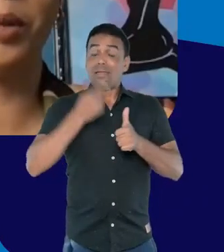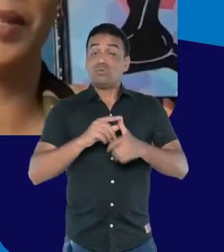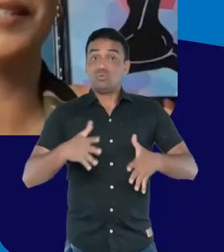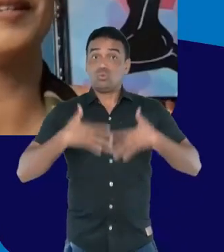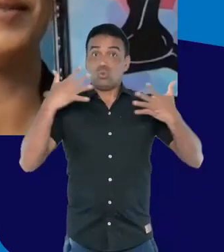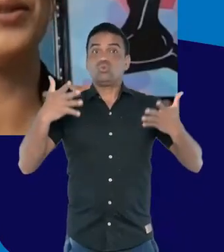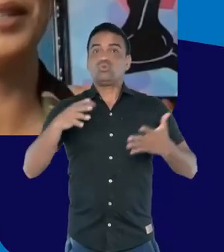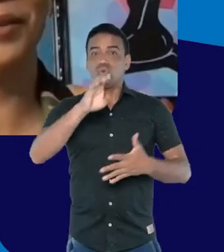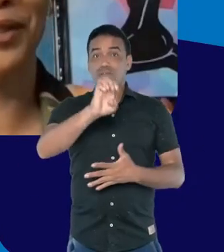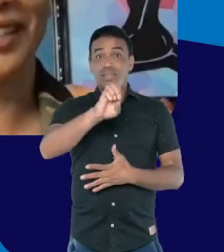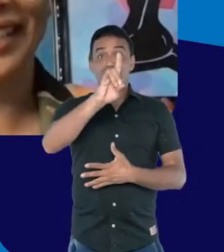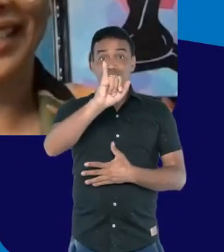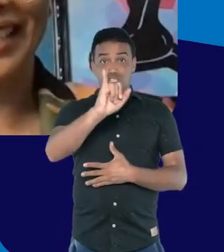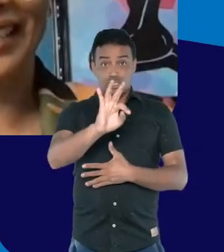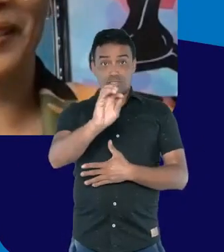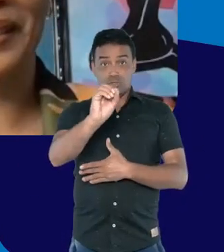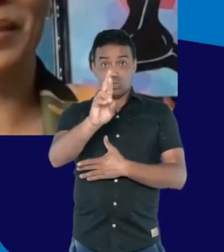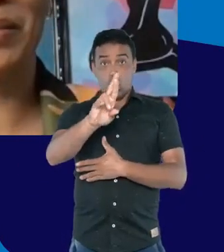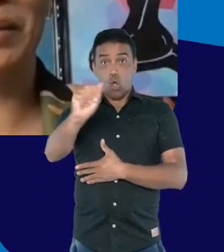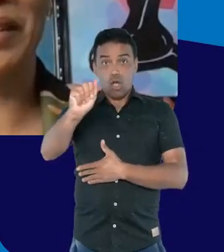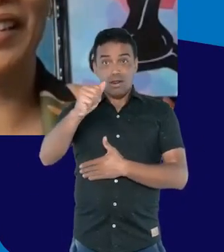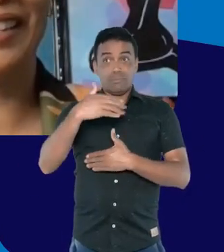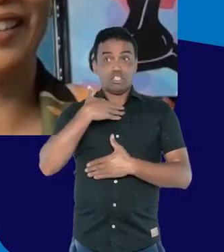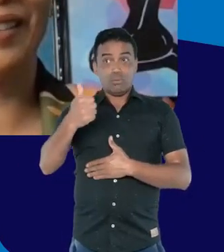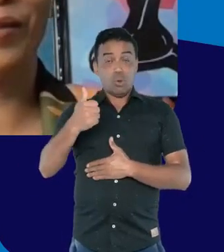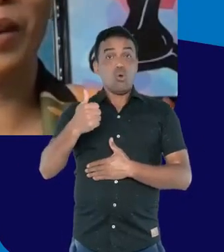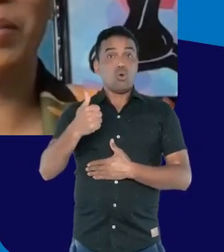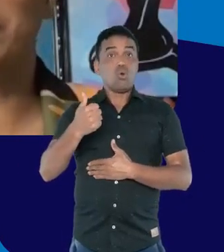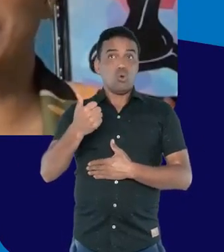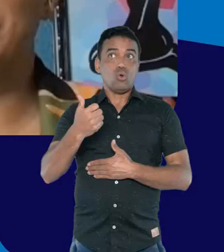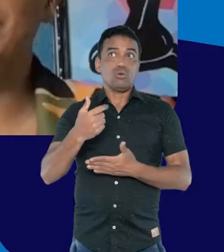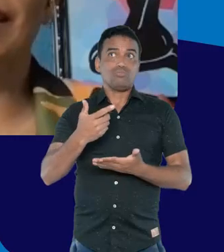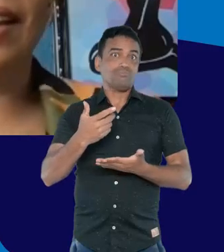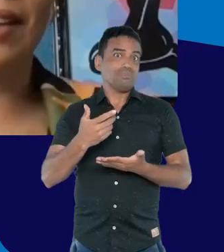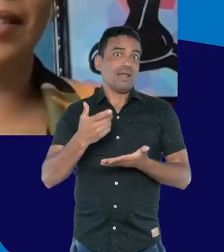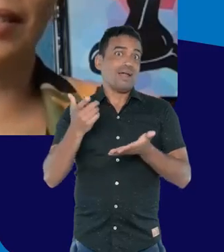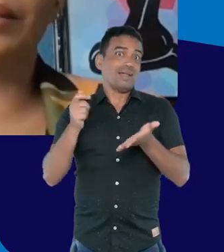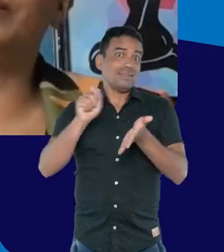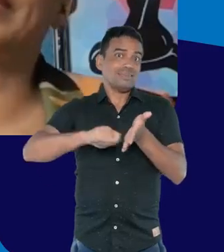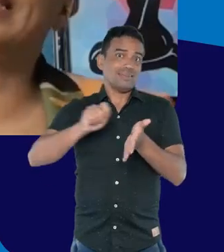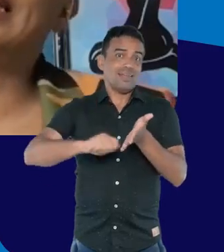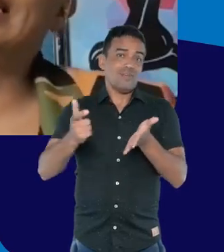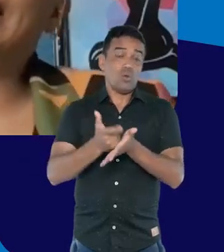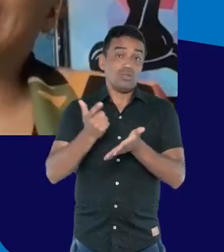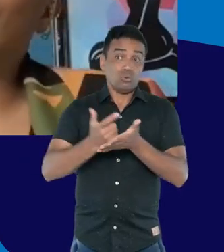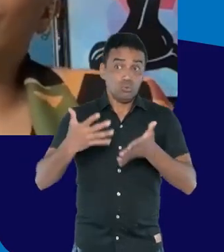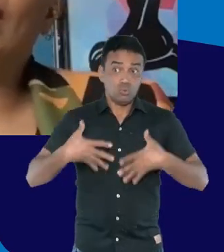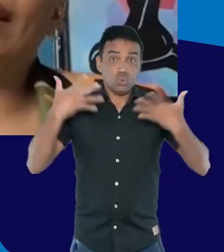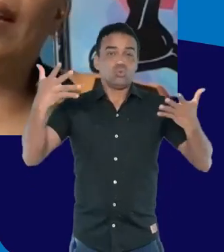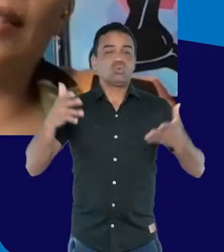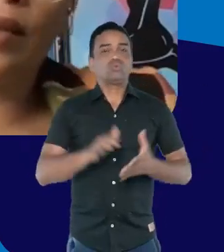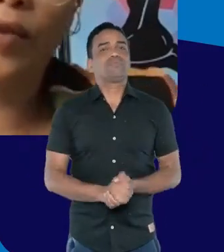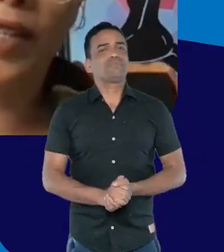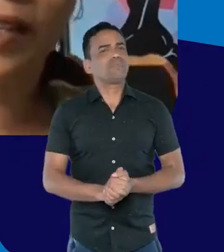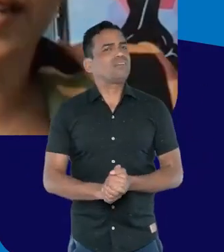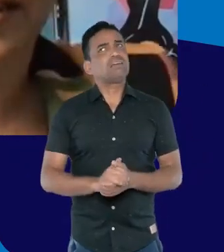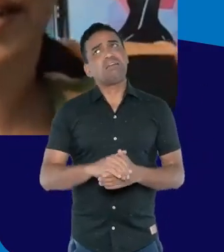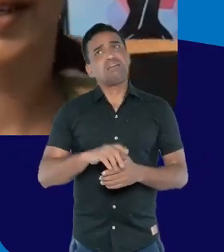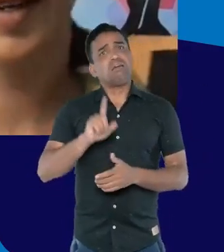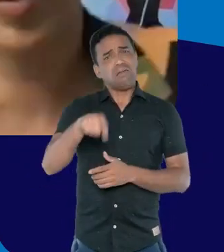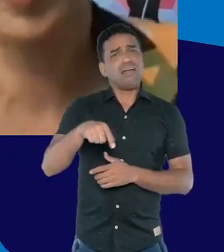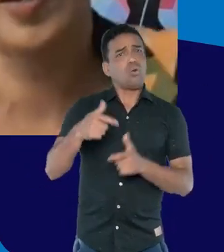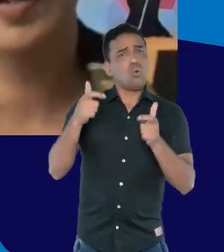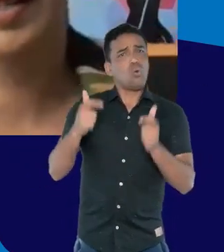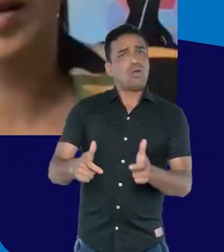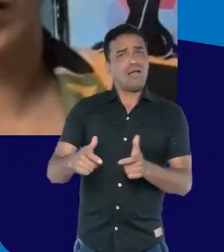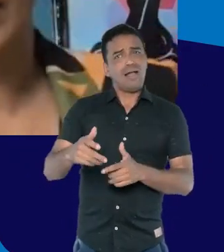da editora para escrever o livro. Então, essa foi a minha primeira reação. E é num lugar que talvez quem